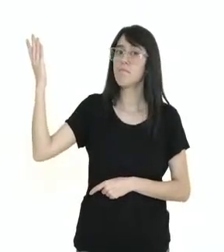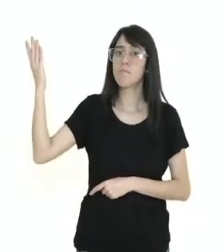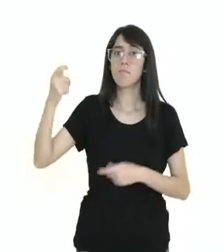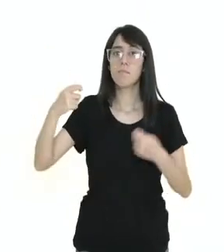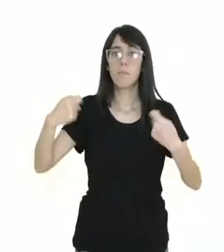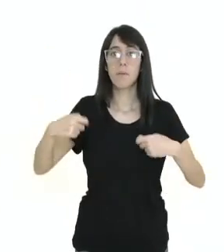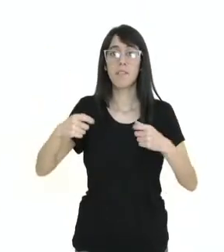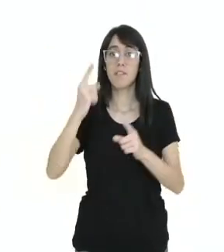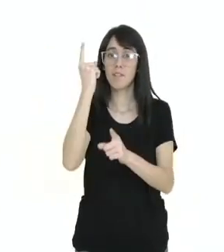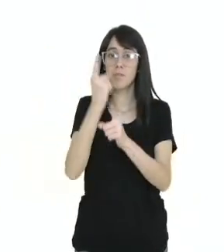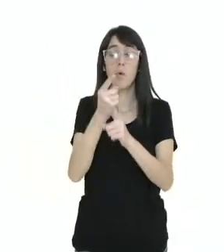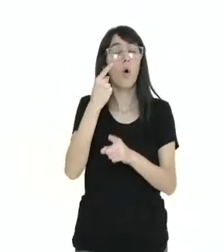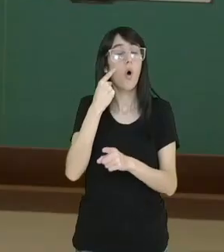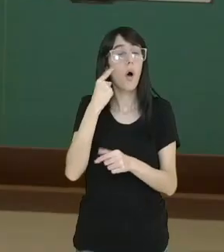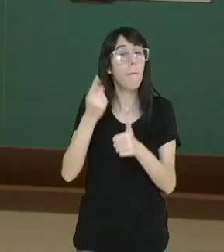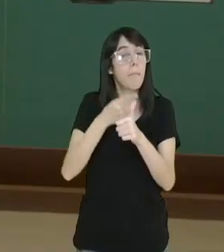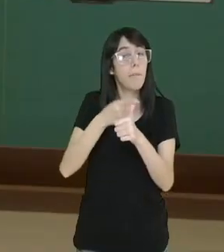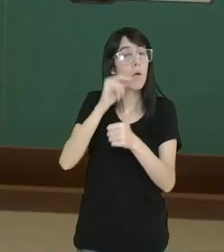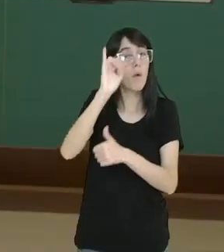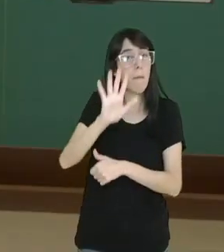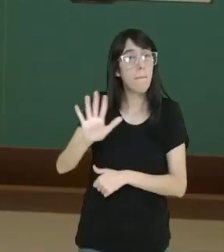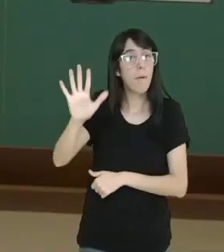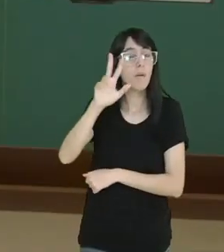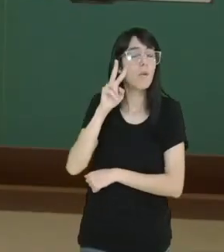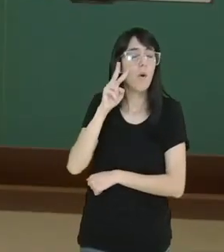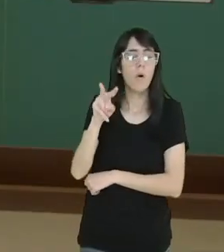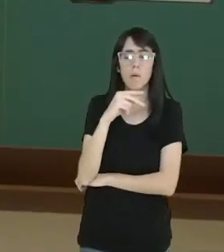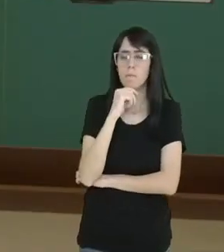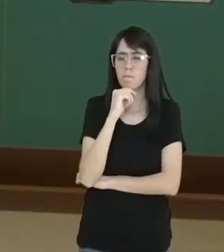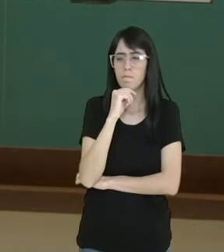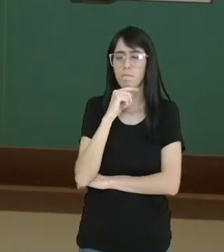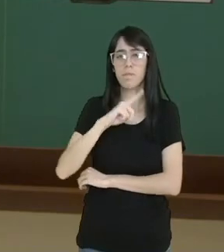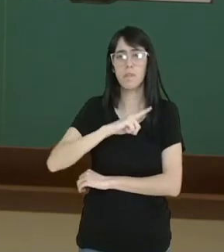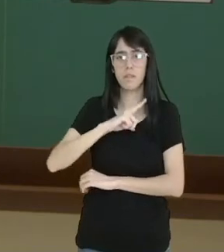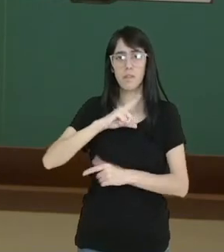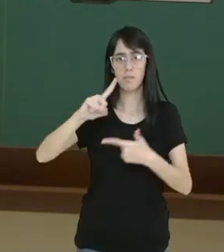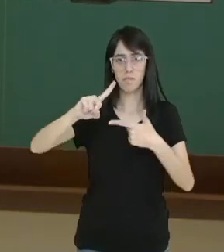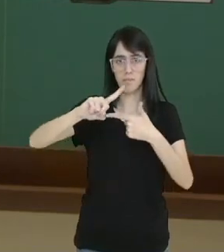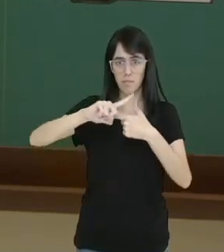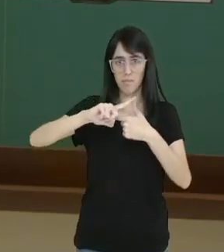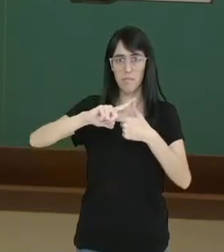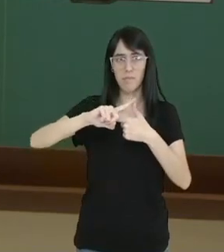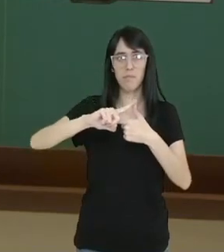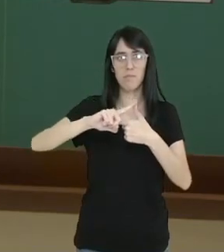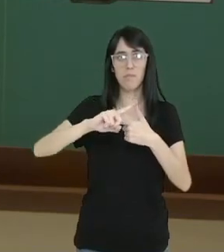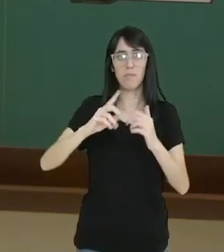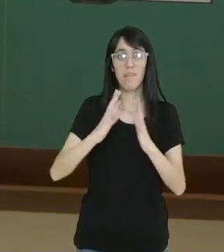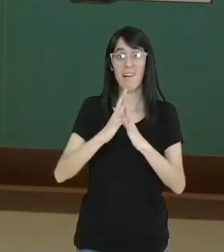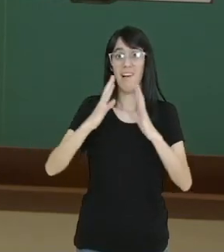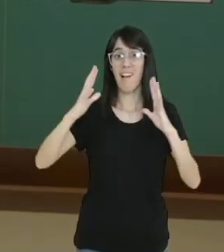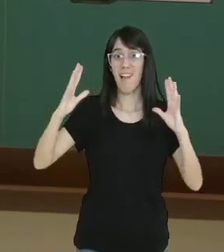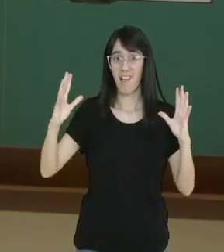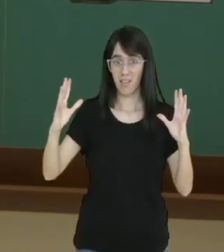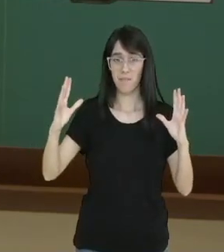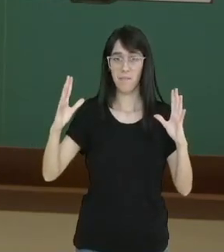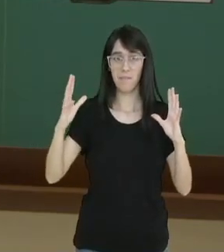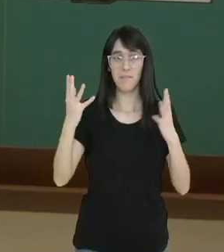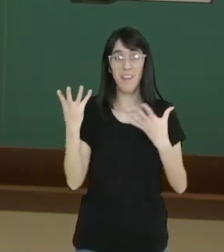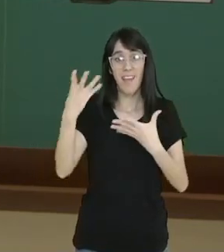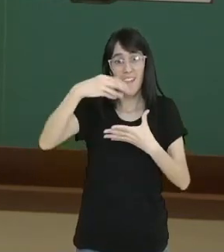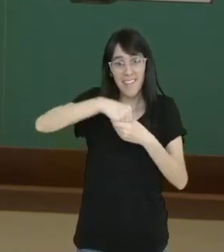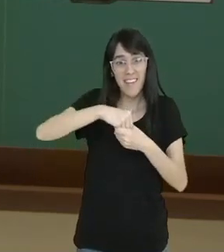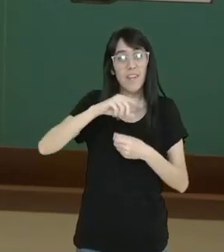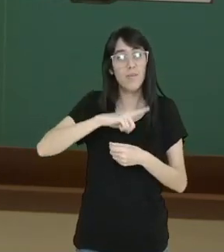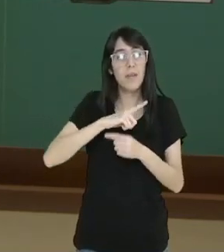para e olha a figura primeiro. Eu tenho um triângulo retângulo grandão e tenho outro triângulo